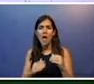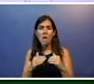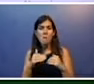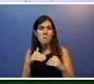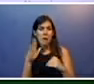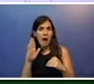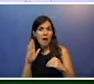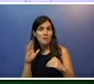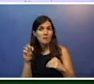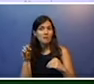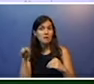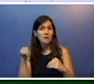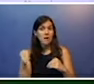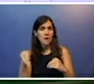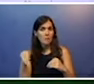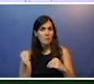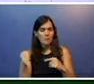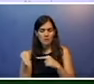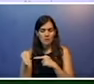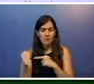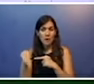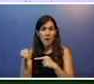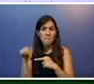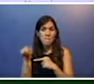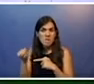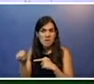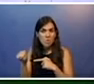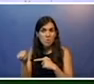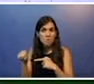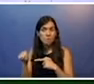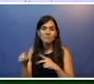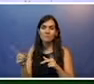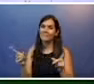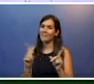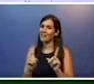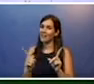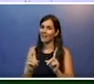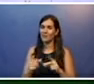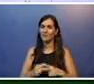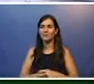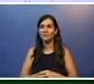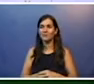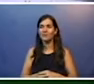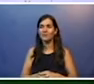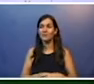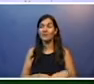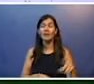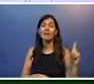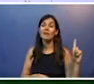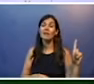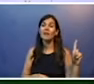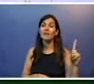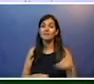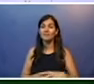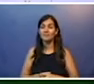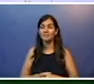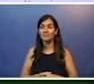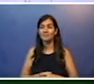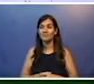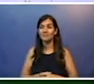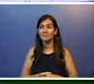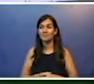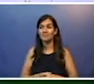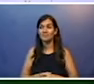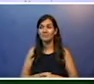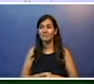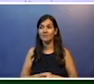M é o 1000. O 500 é maior? Não. E a D? Ó, lembramos, vamos lá, olha aqui.